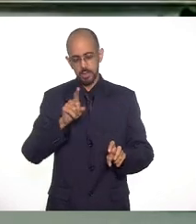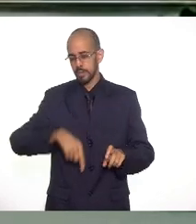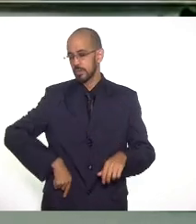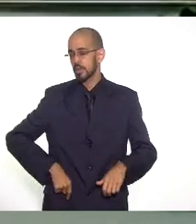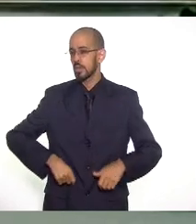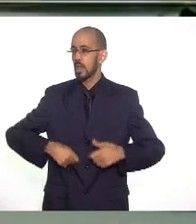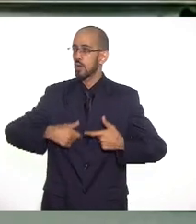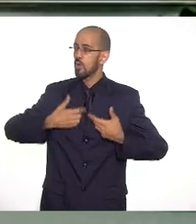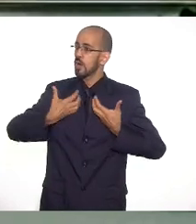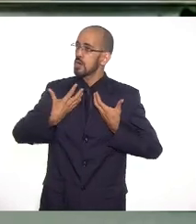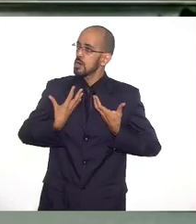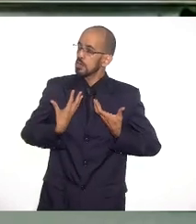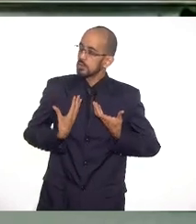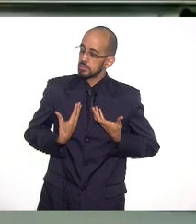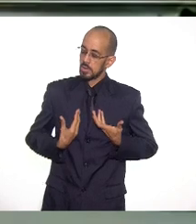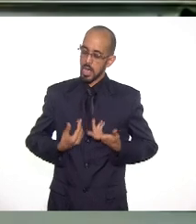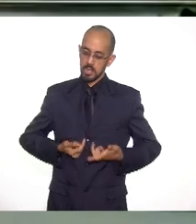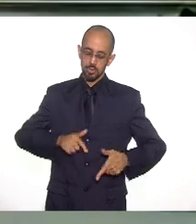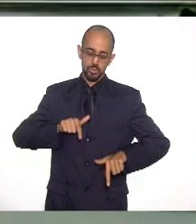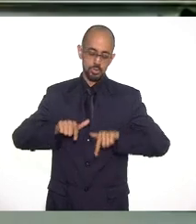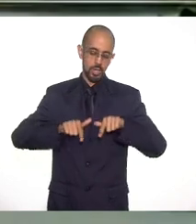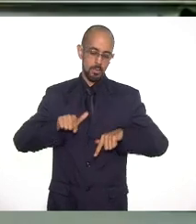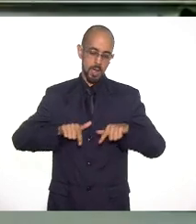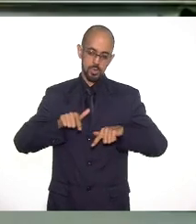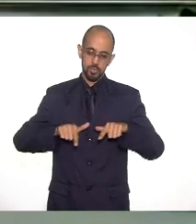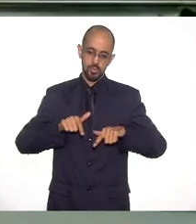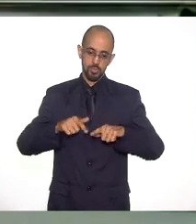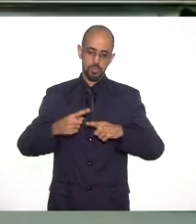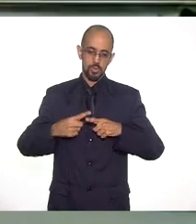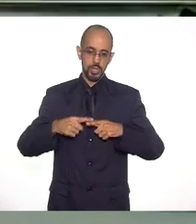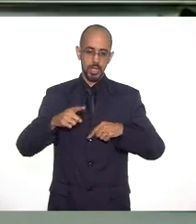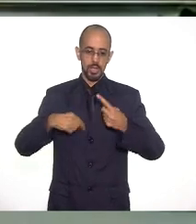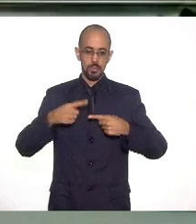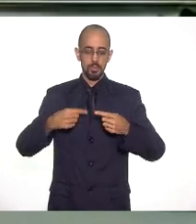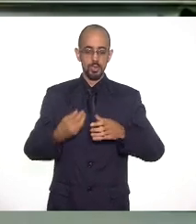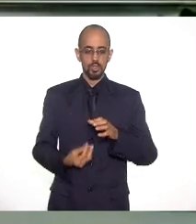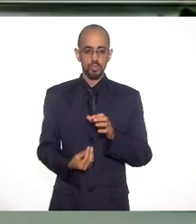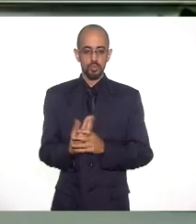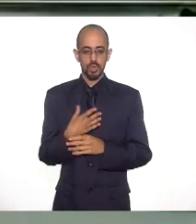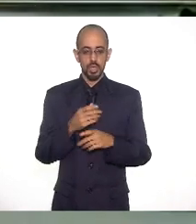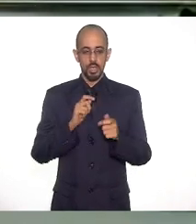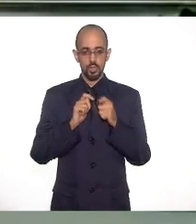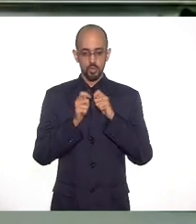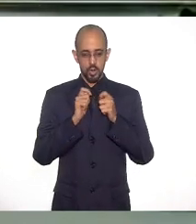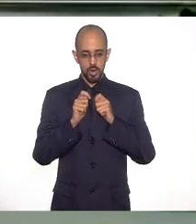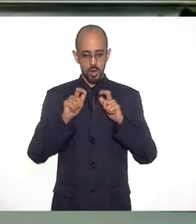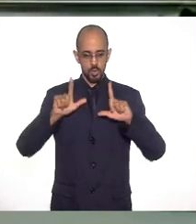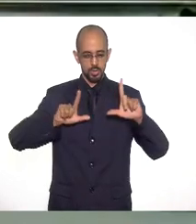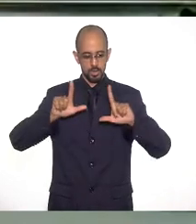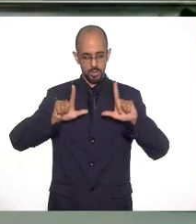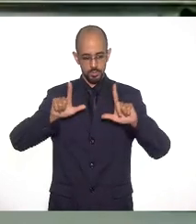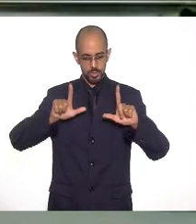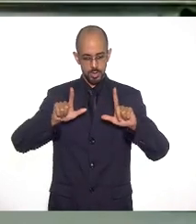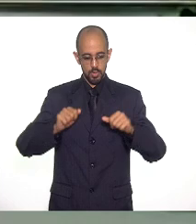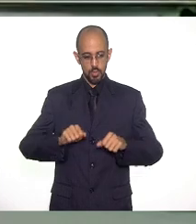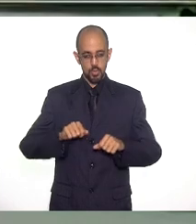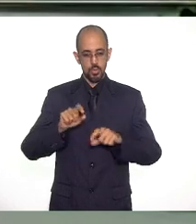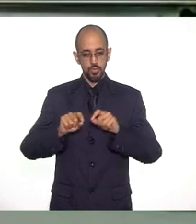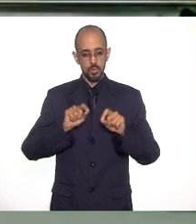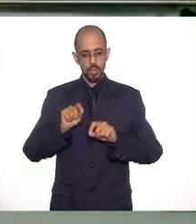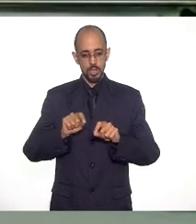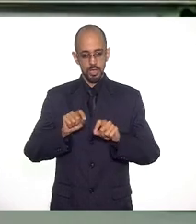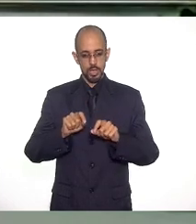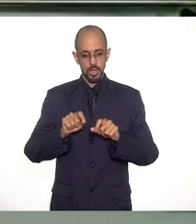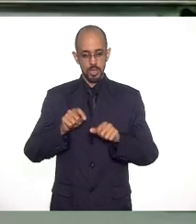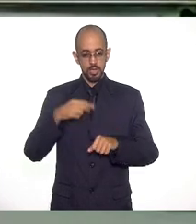imenso, porque depois vai gerar as matérias jornalísticas que o parlamento está distribuindo